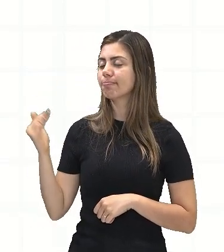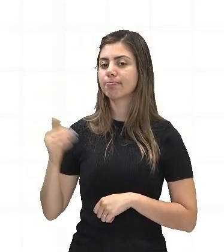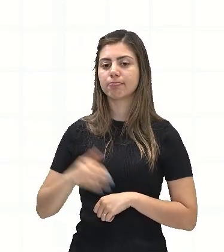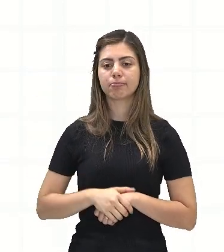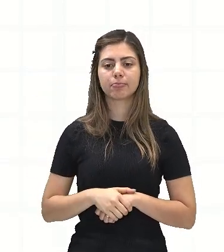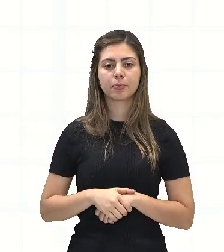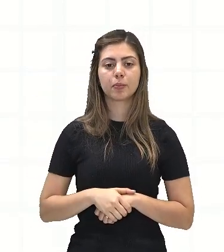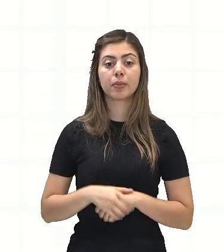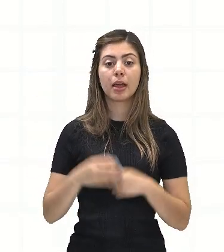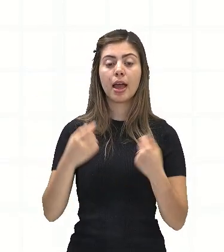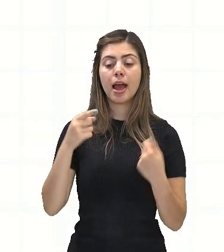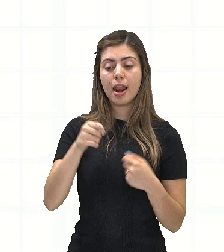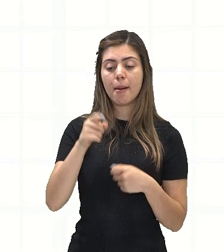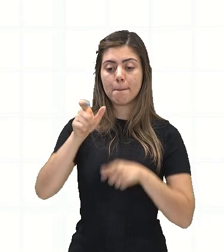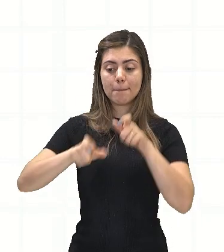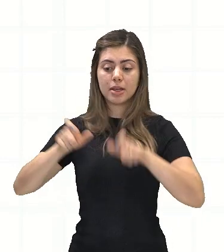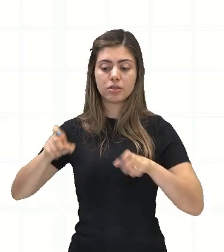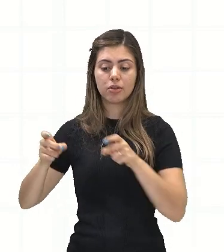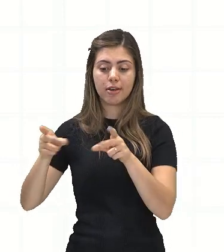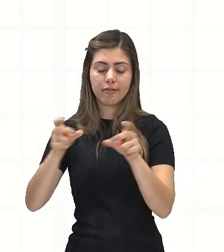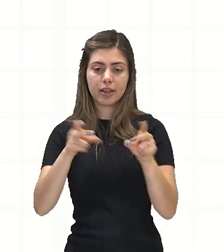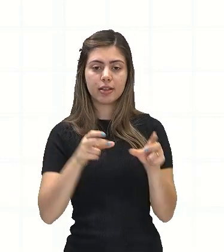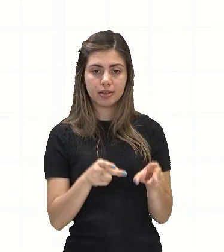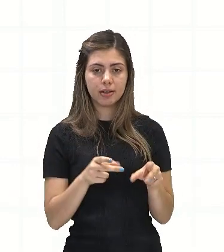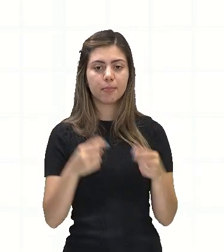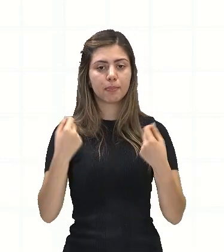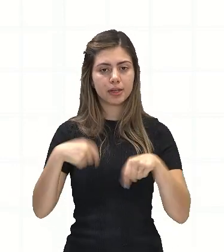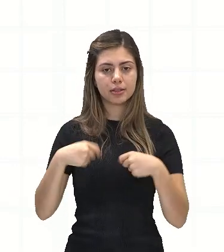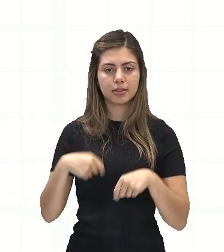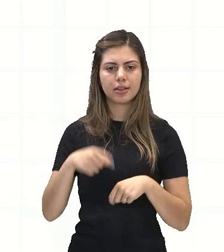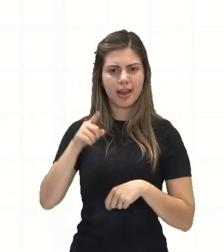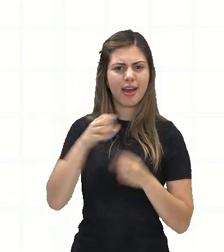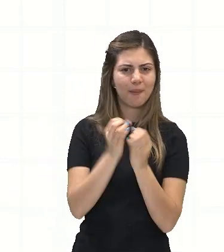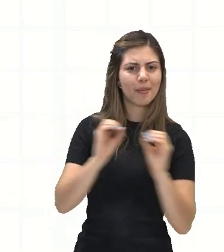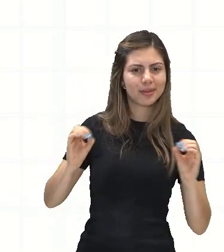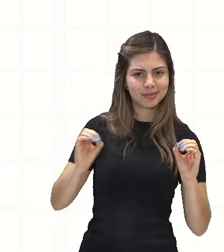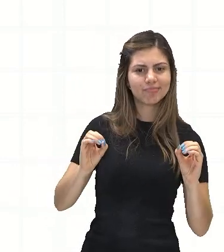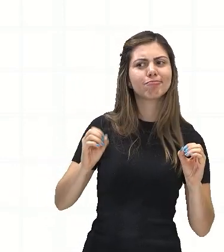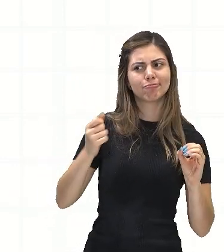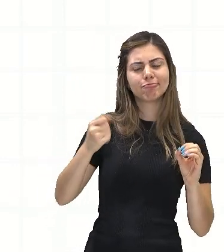Precisa-se de vendedores. É uma oração, está aqui? Sim, é uma oração.